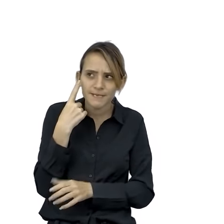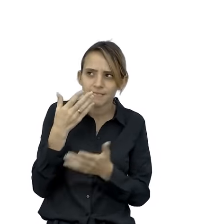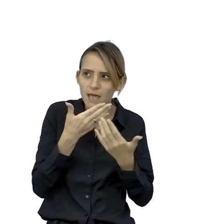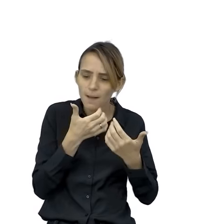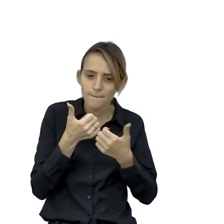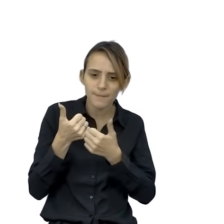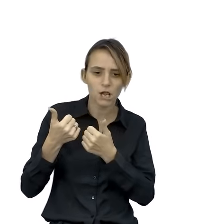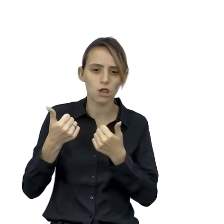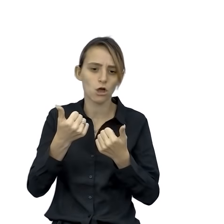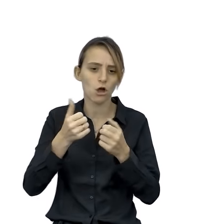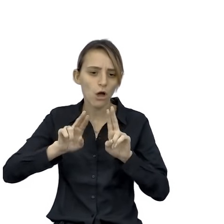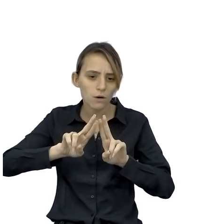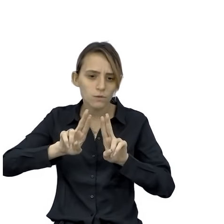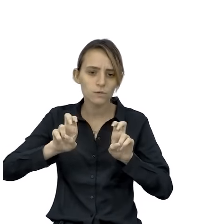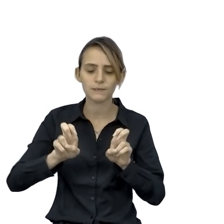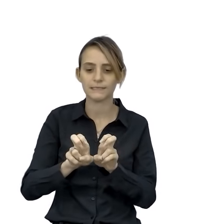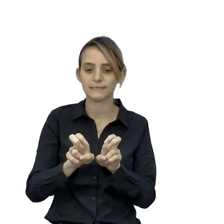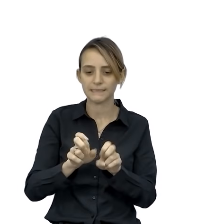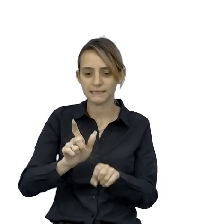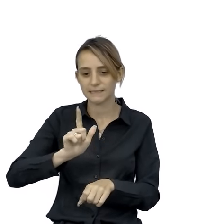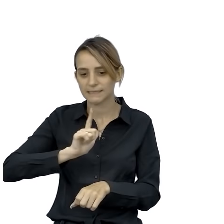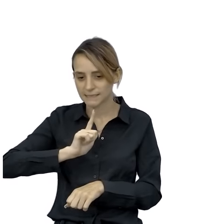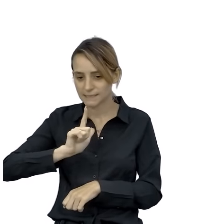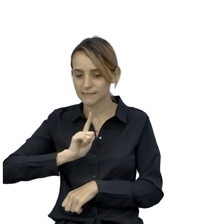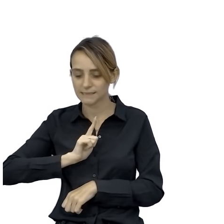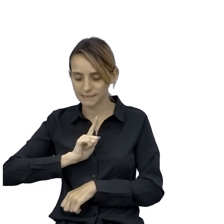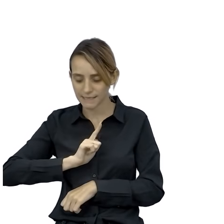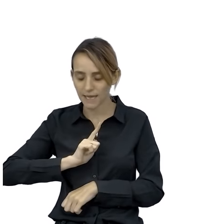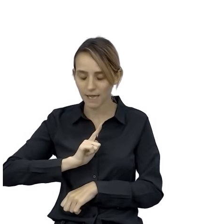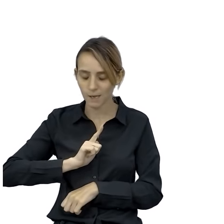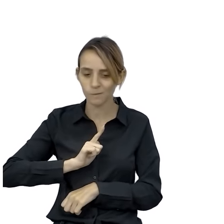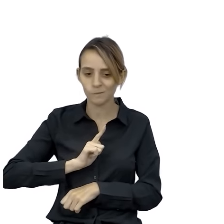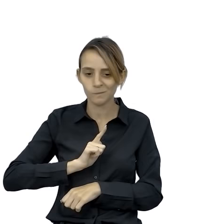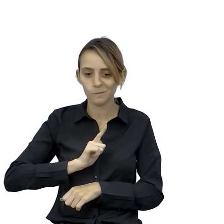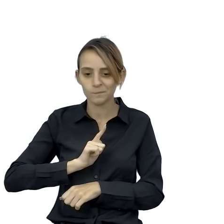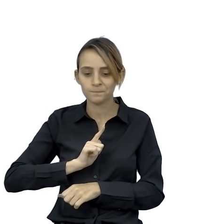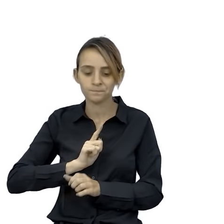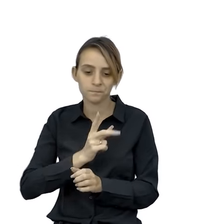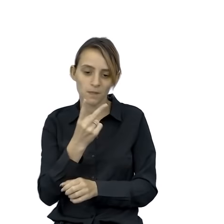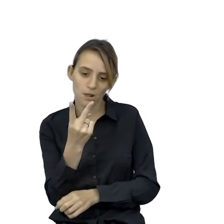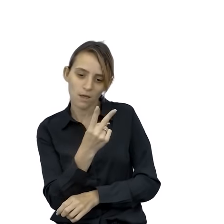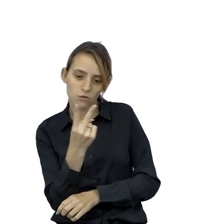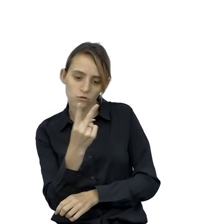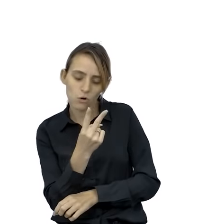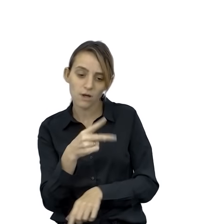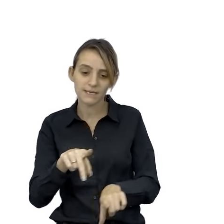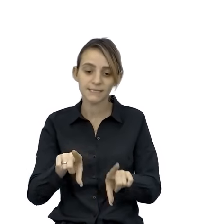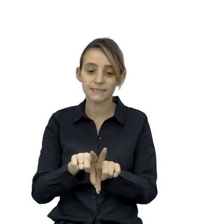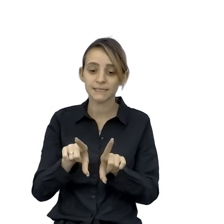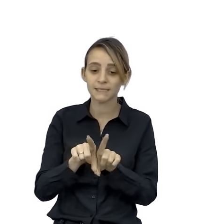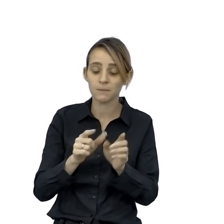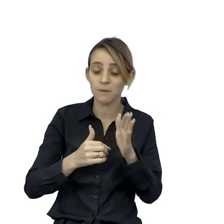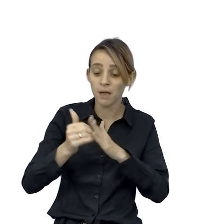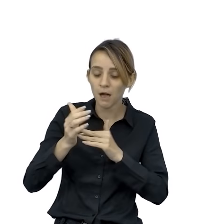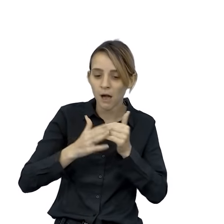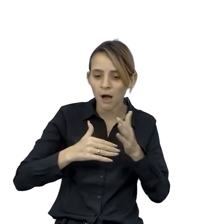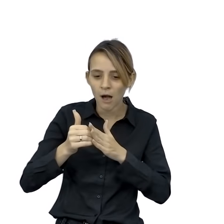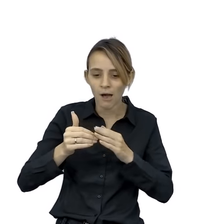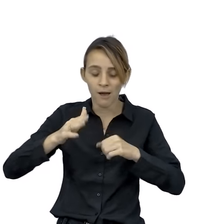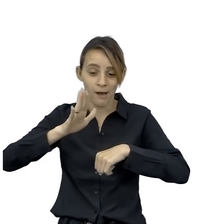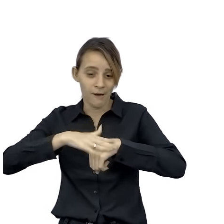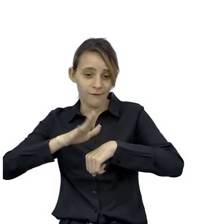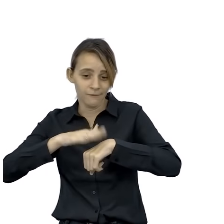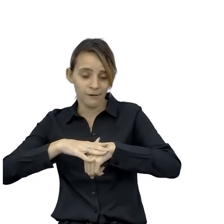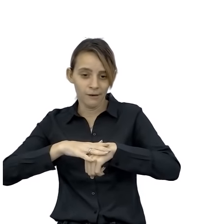as unidades temáticas, né, que estão propostas na sequência 2, quais são as habilidades que serão